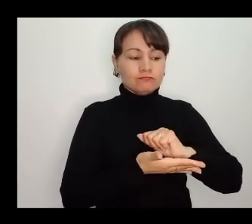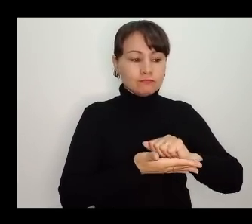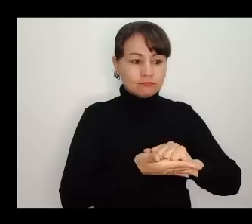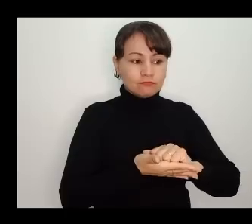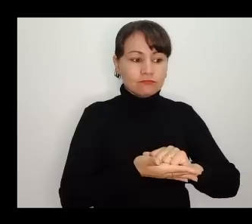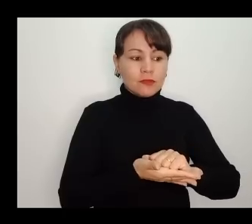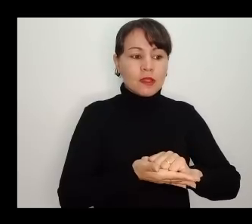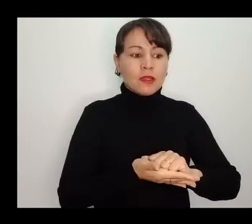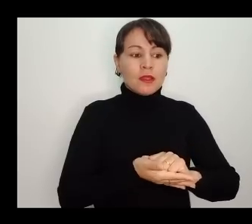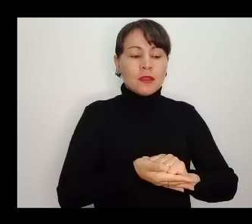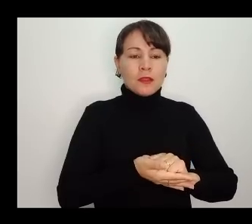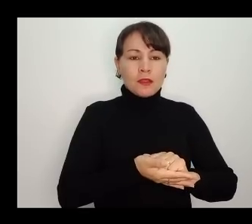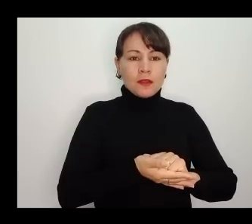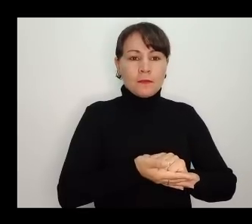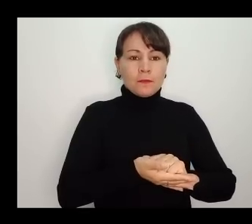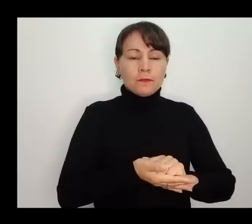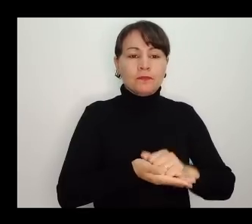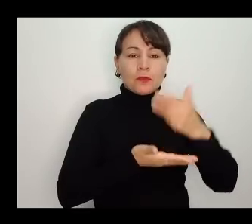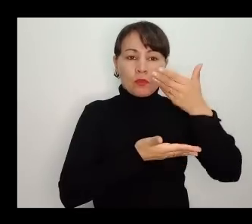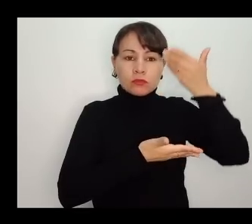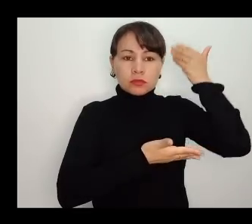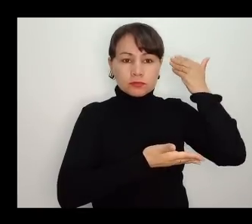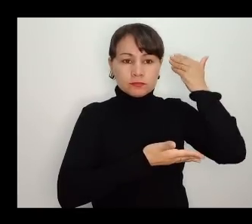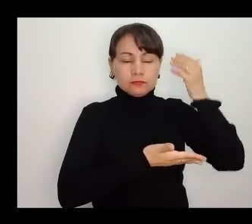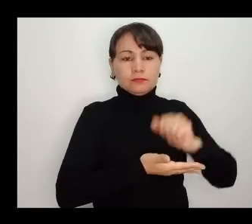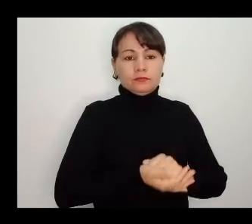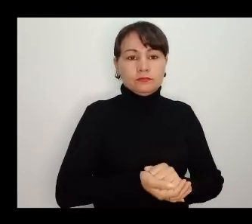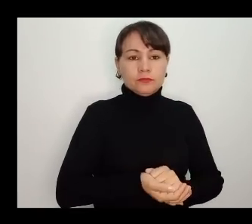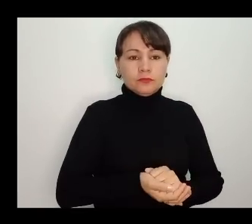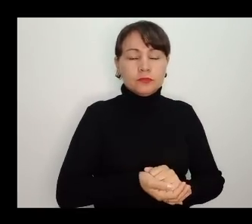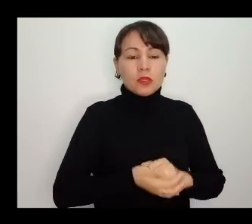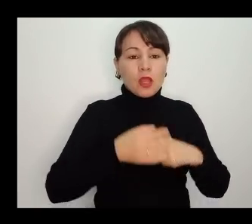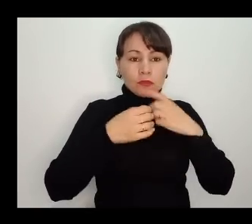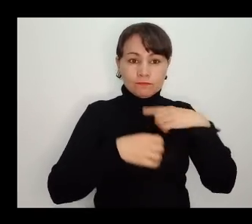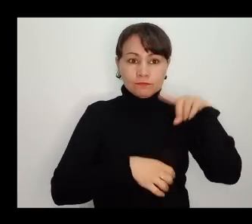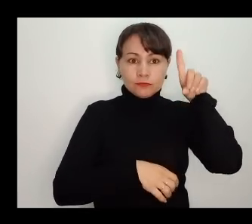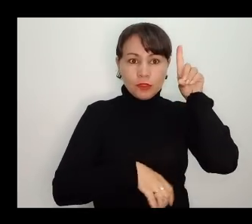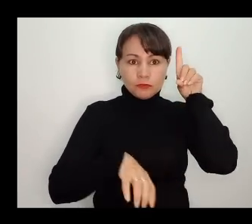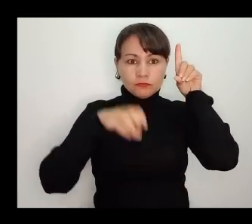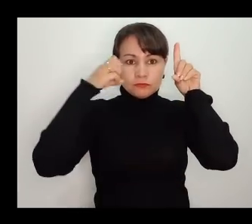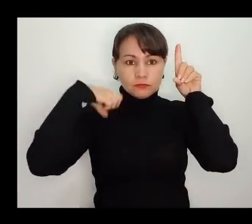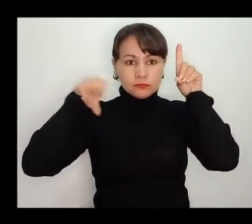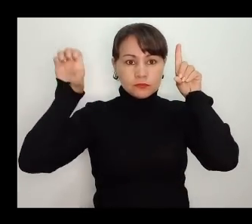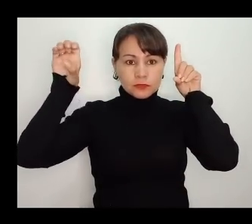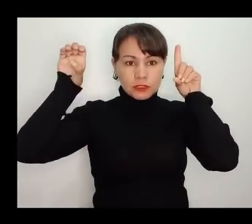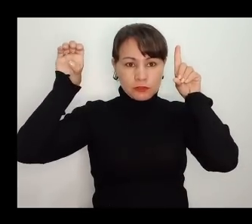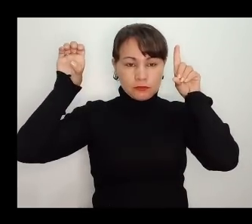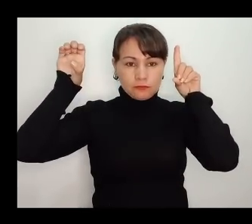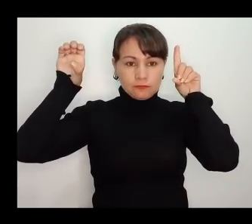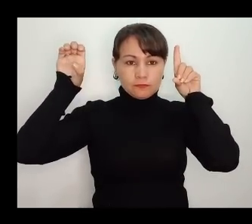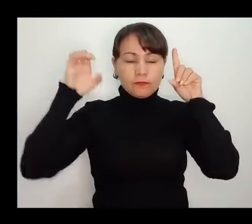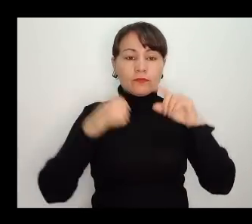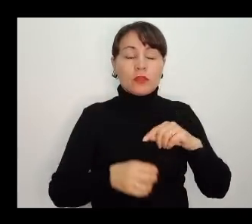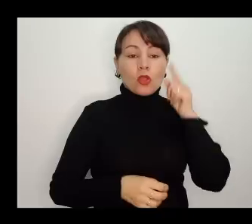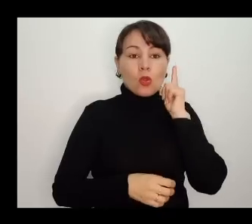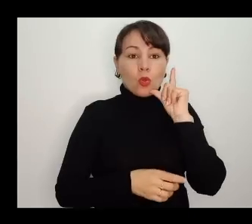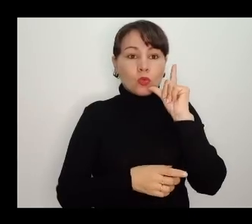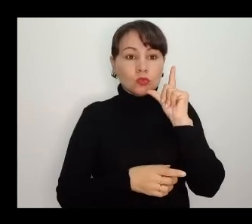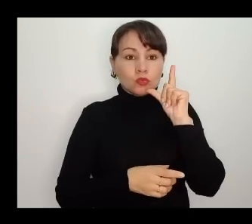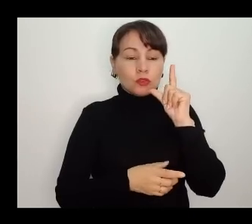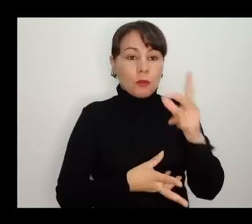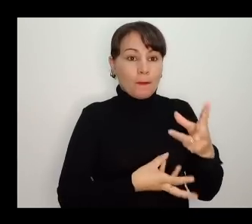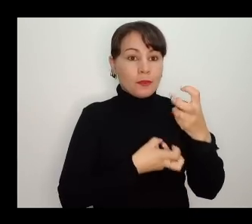região do lobo temporal, tá? Direito e esquerdo. Aqui também nós